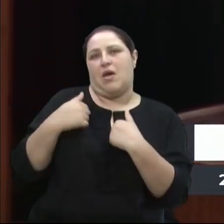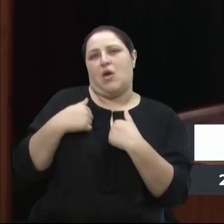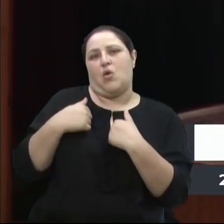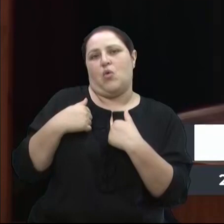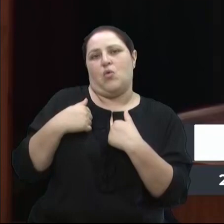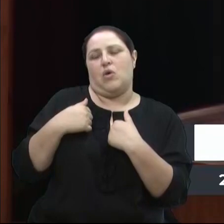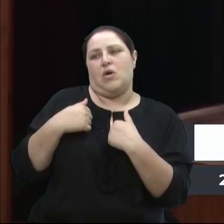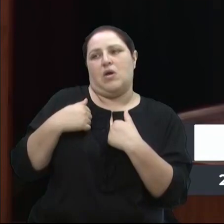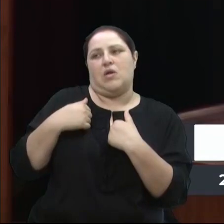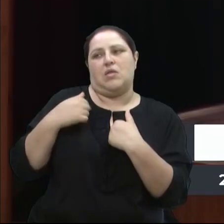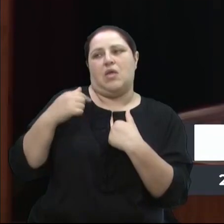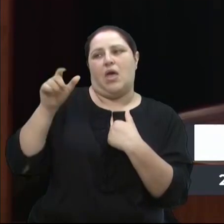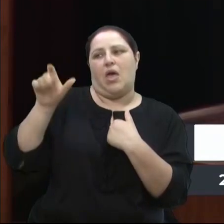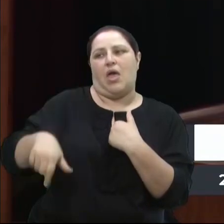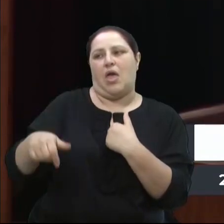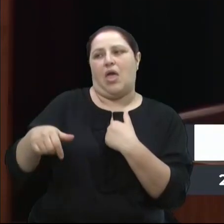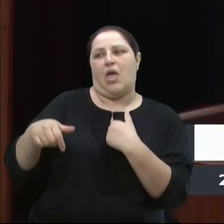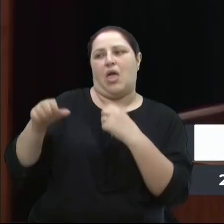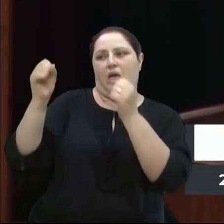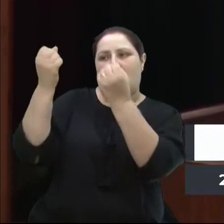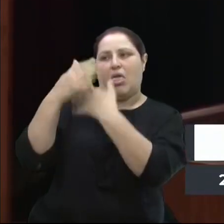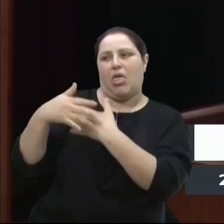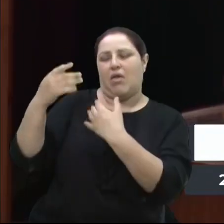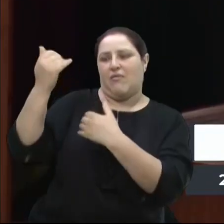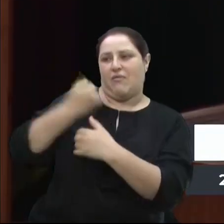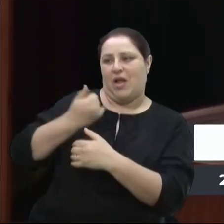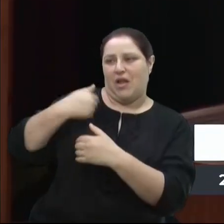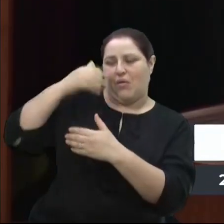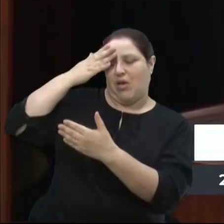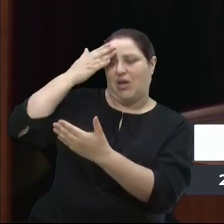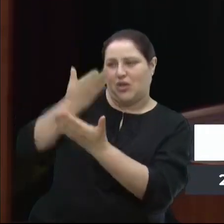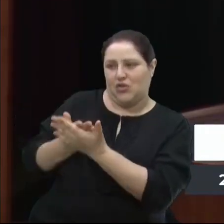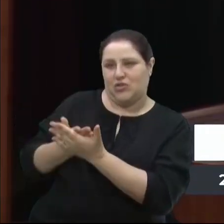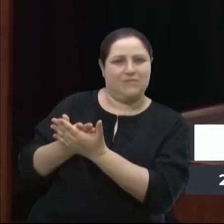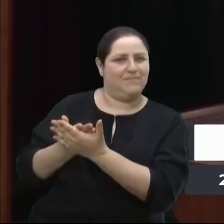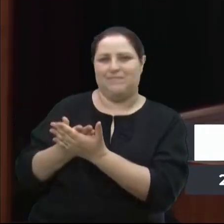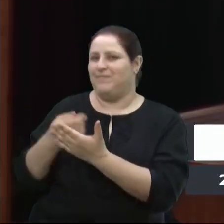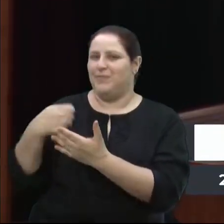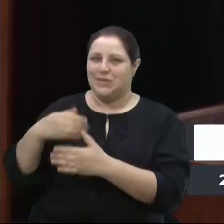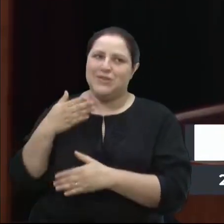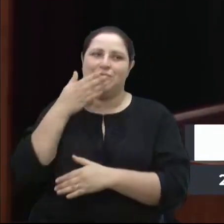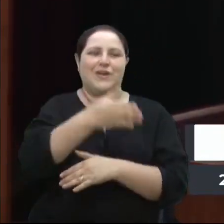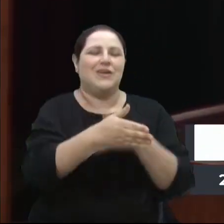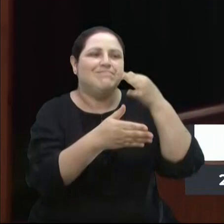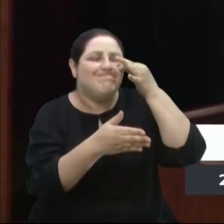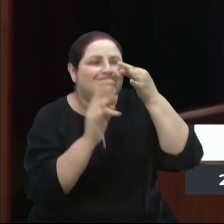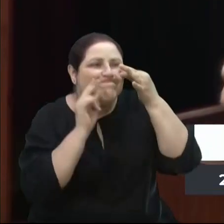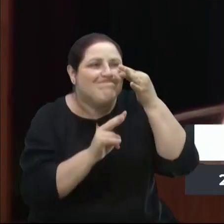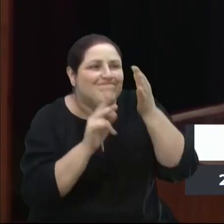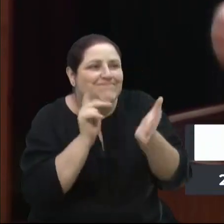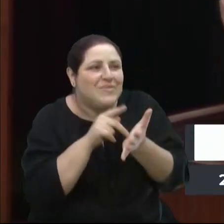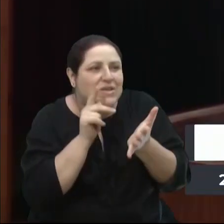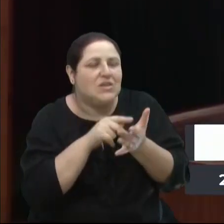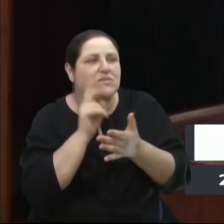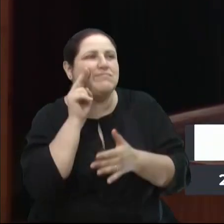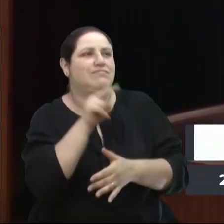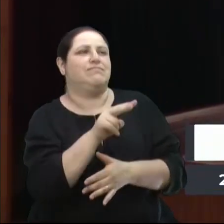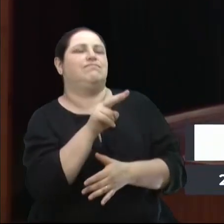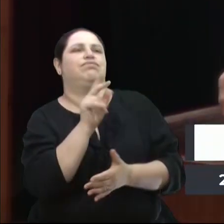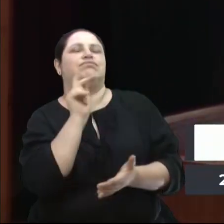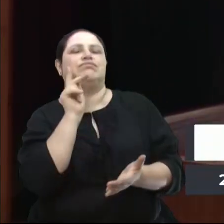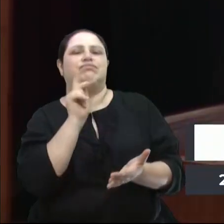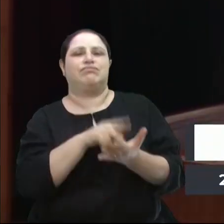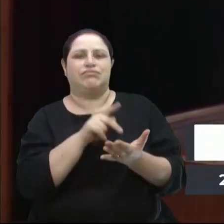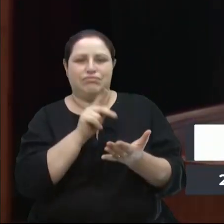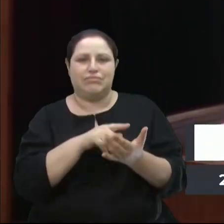no que me falam. Eu sou do tipo que eu vou lá ver para ver se é verdade. E eu fui lá, conferi e vi que realmente existe